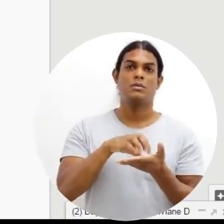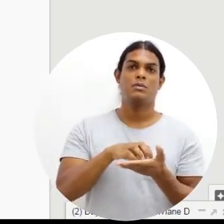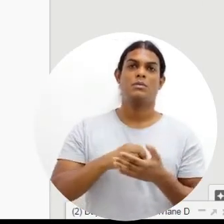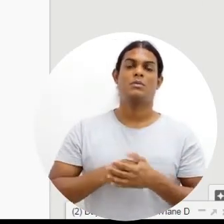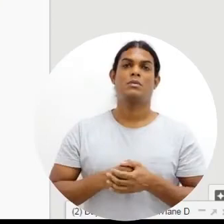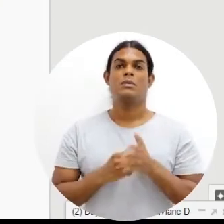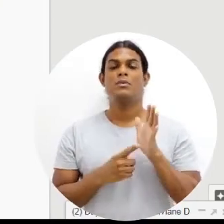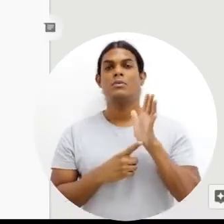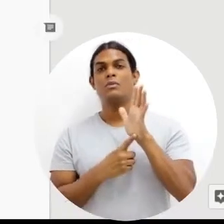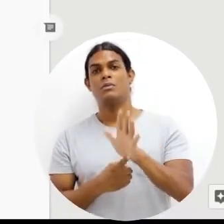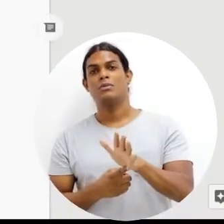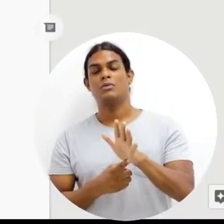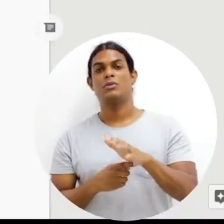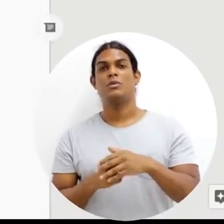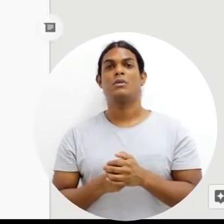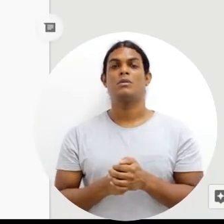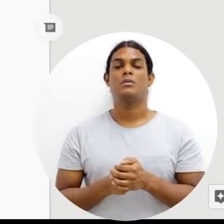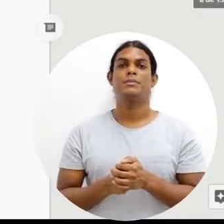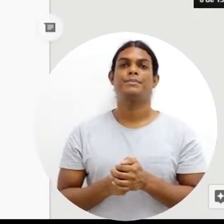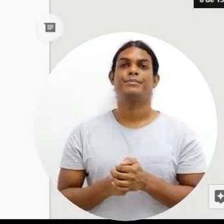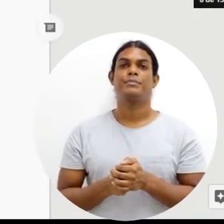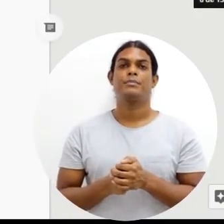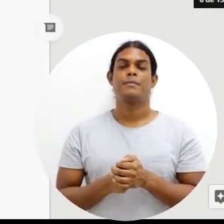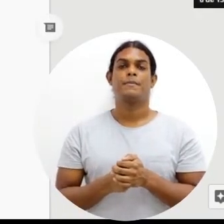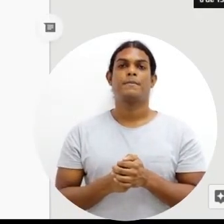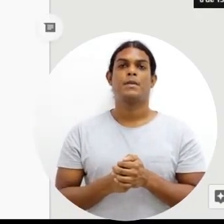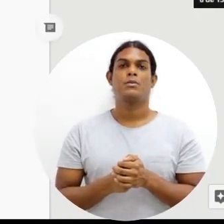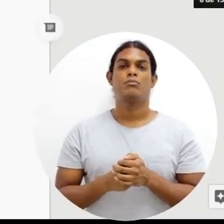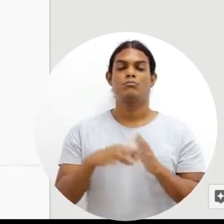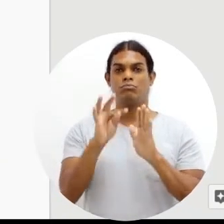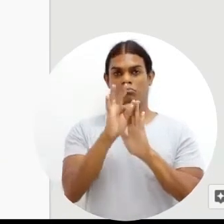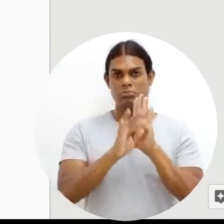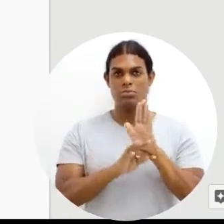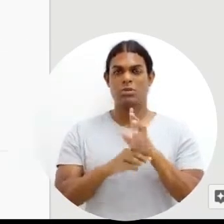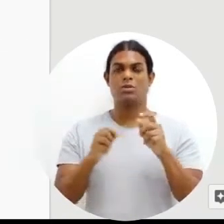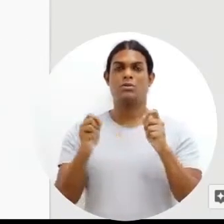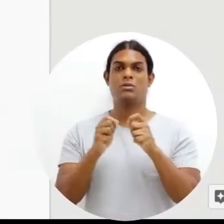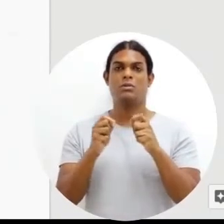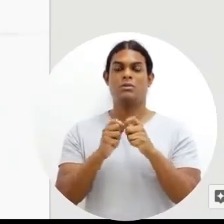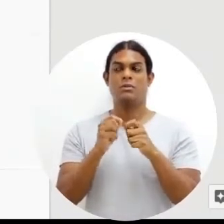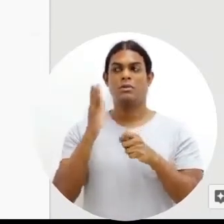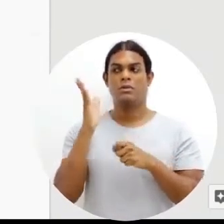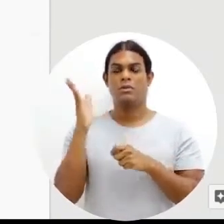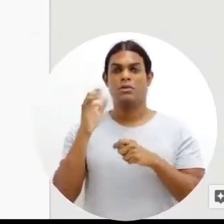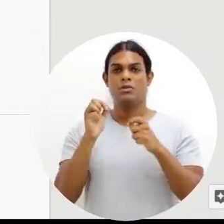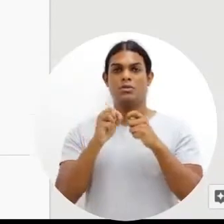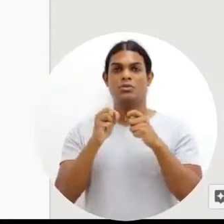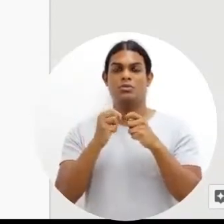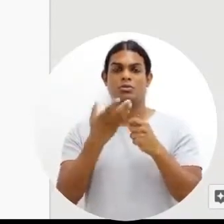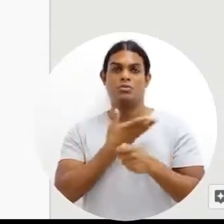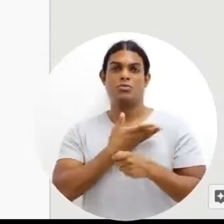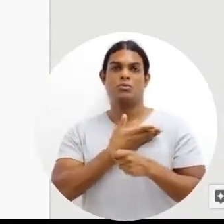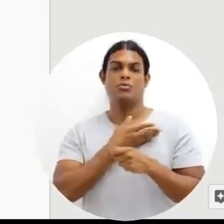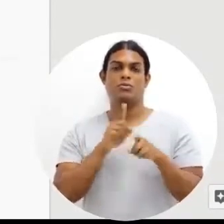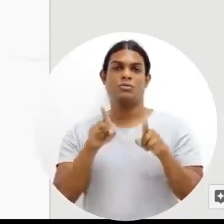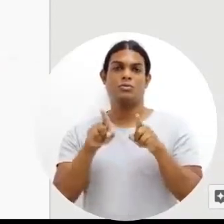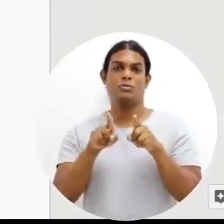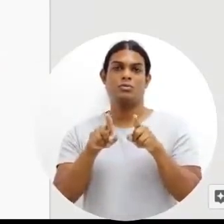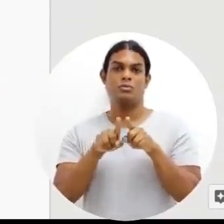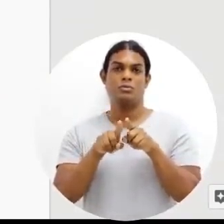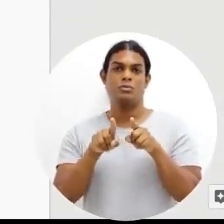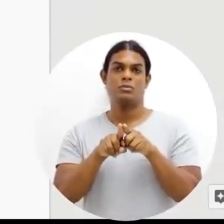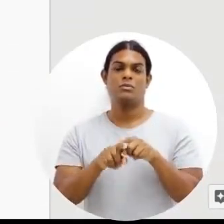artigo real que nós construímos juntas e submetemos a um congresso. E o artigo está aqui, foram elaboradas 13 páginas, a gente deixou